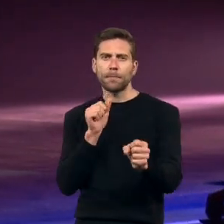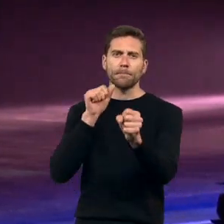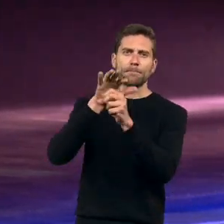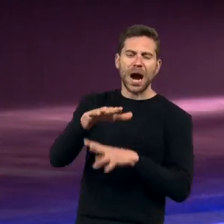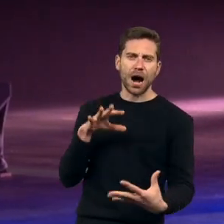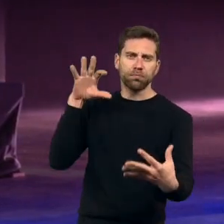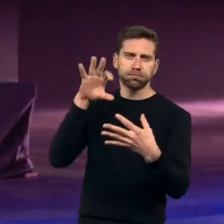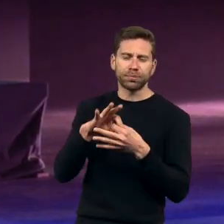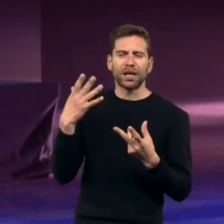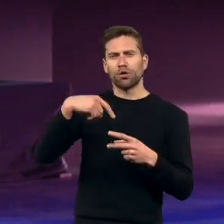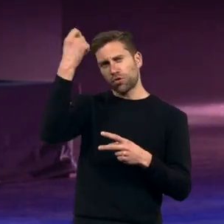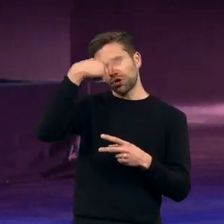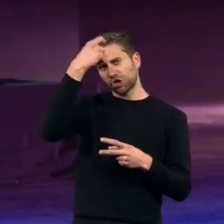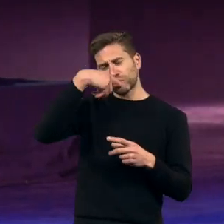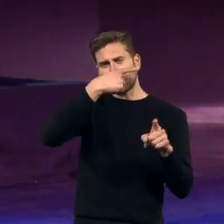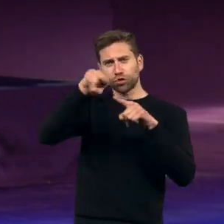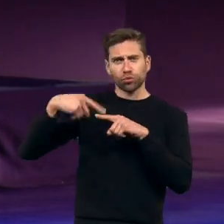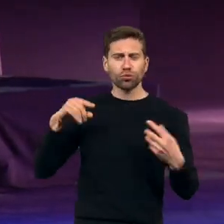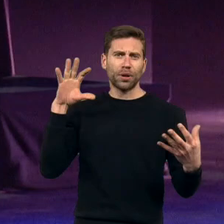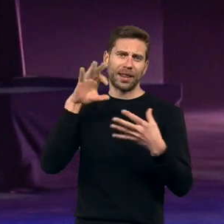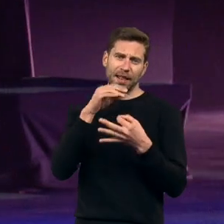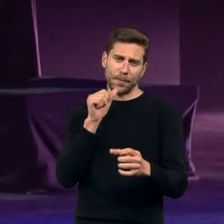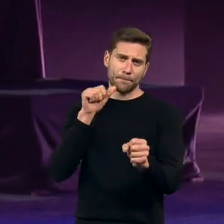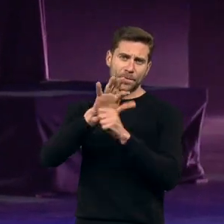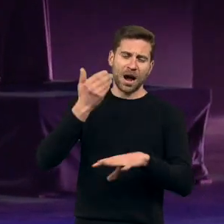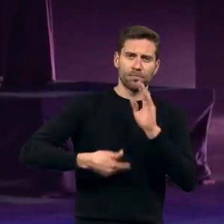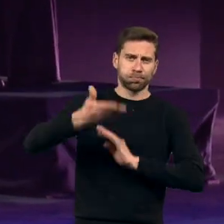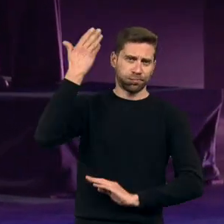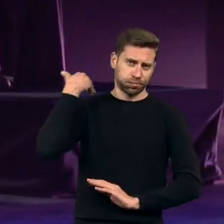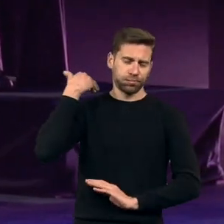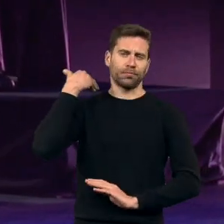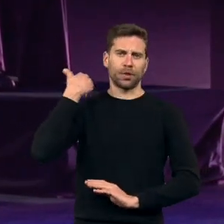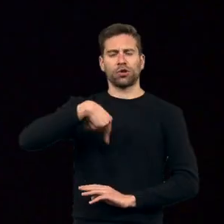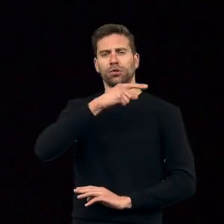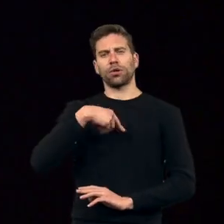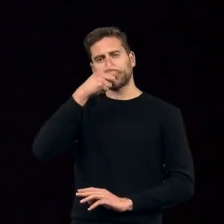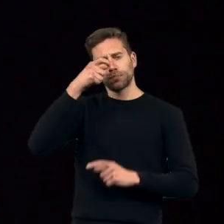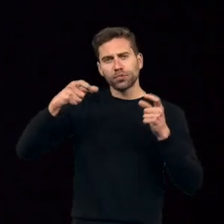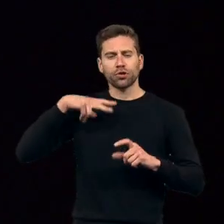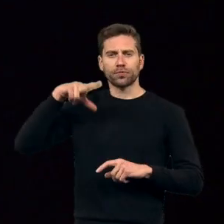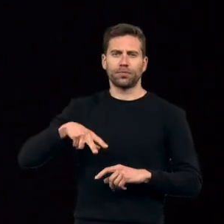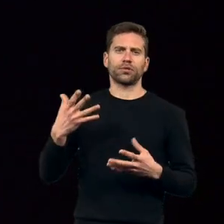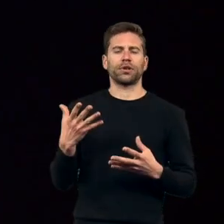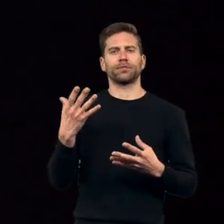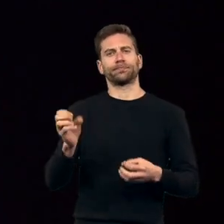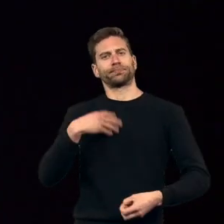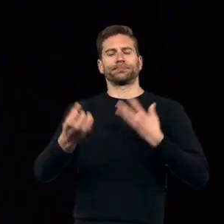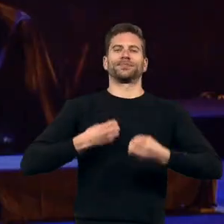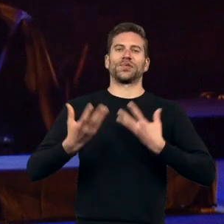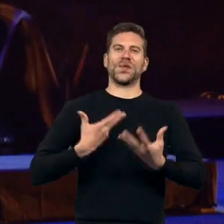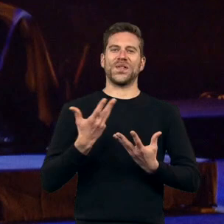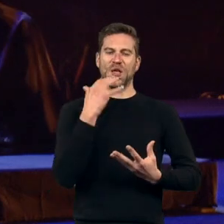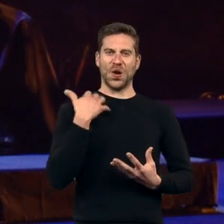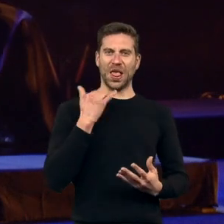as odisseias marítimas todas que os portugueses, na verdade, exultam e se envaidecem de terem feito.